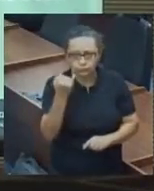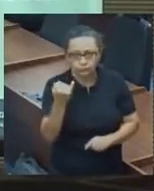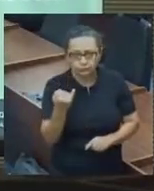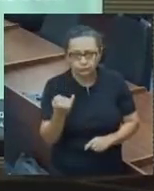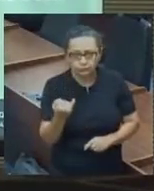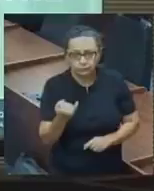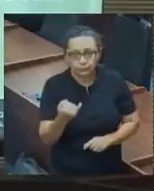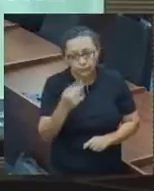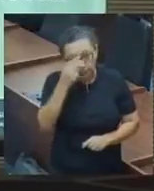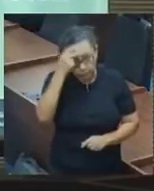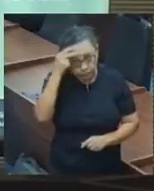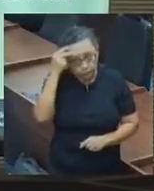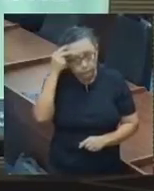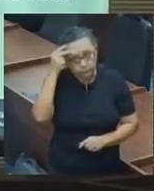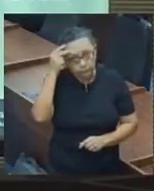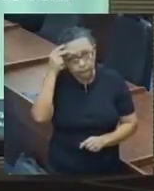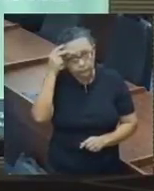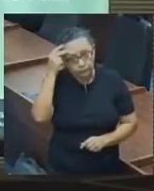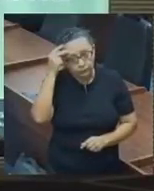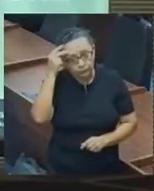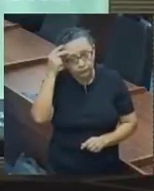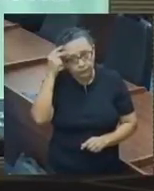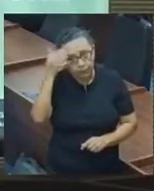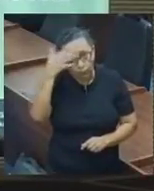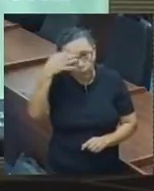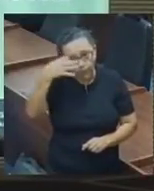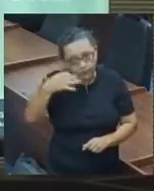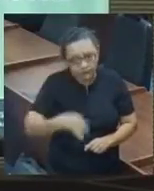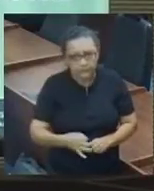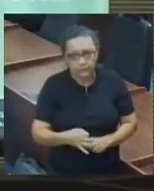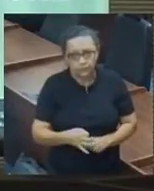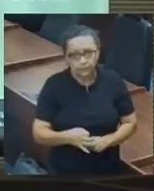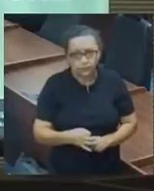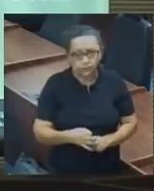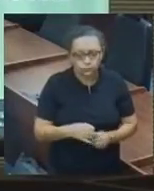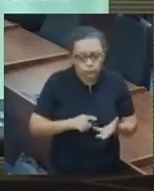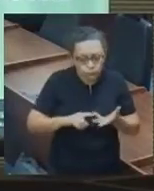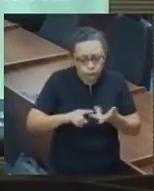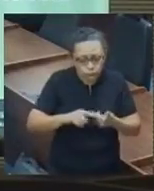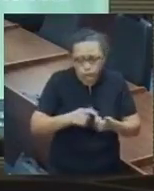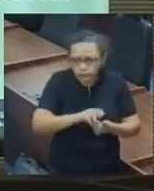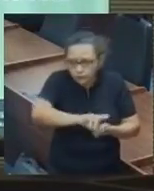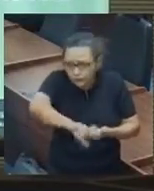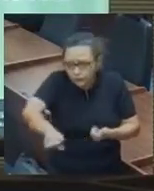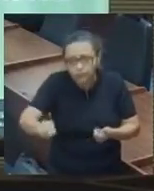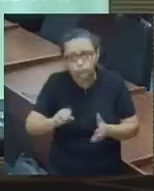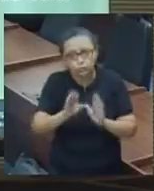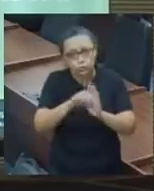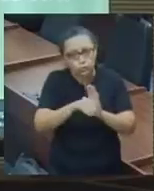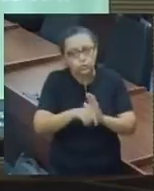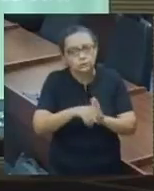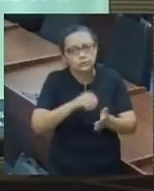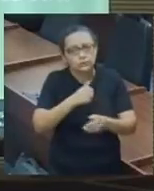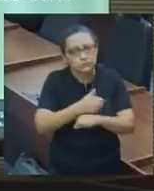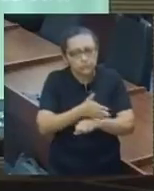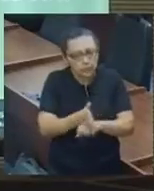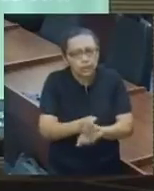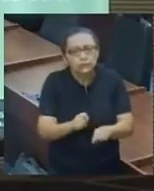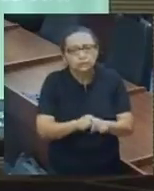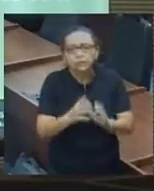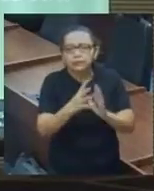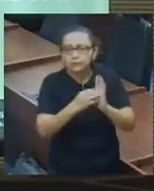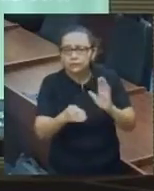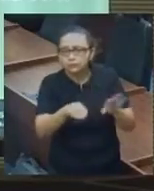pessoa pra a compreensão dos outros conceitos de acessibilidade do desenho universal adaptação